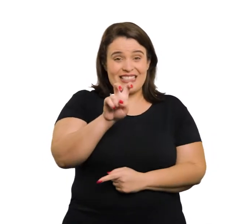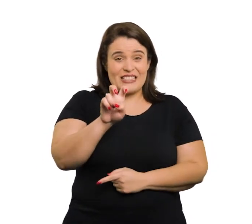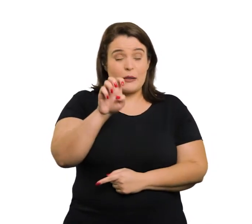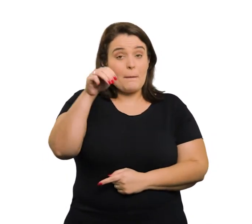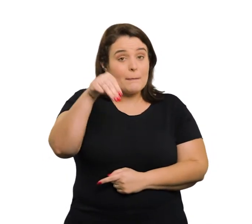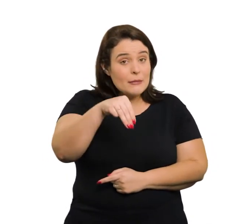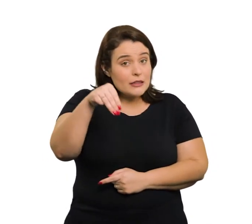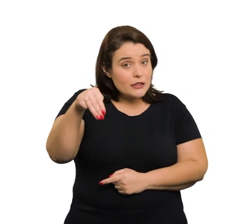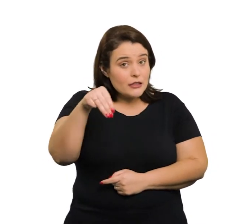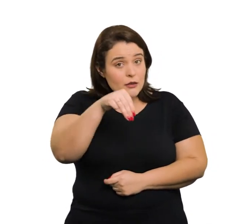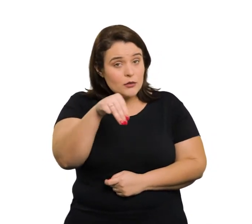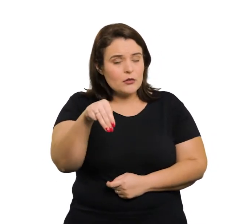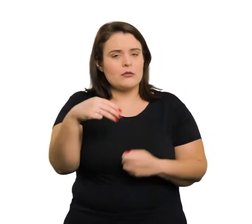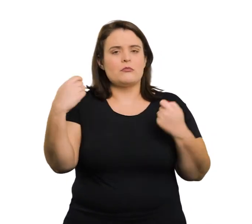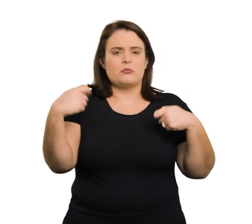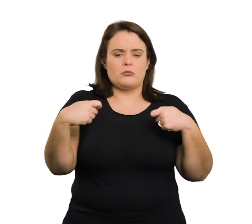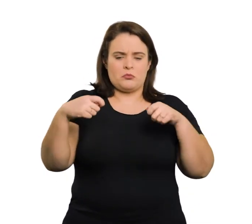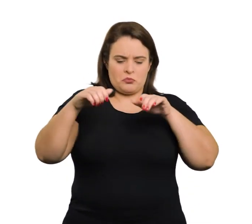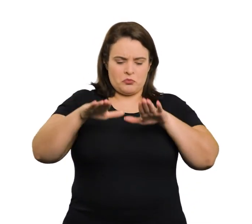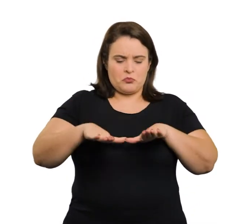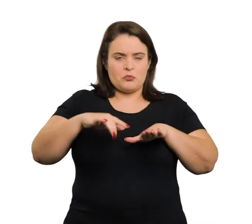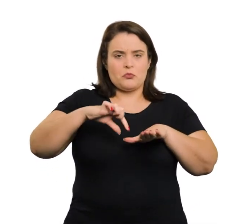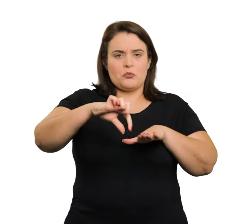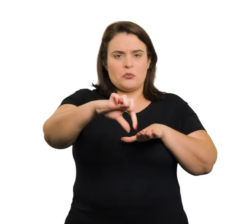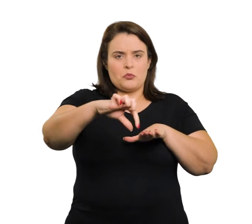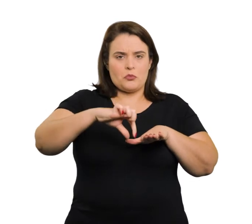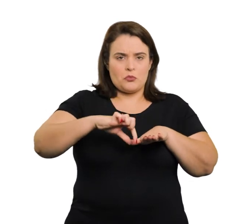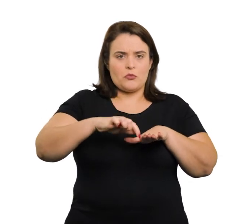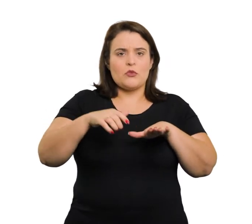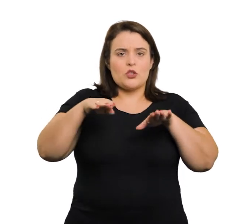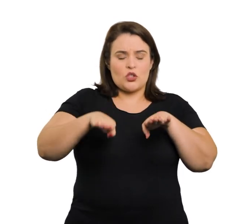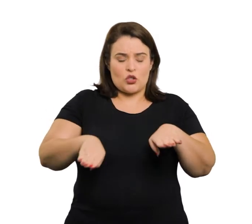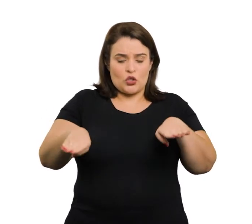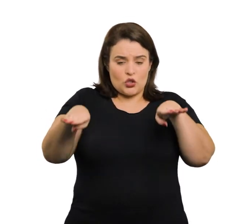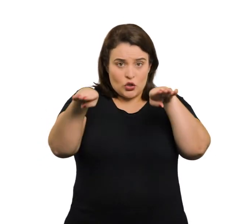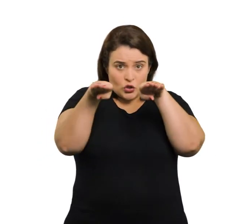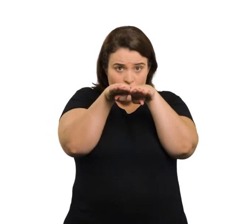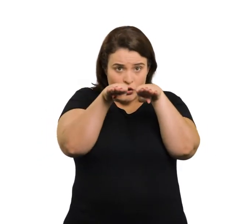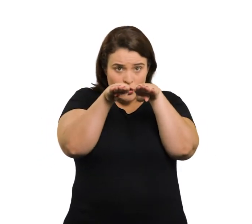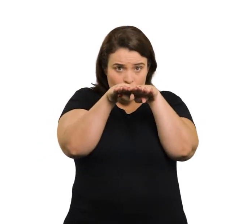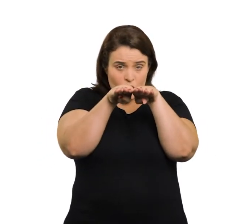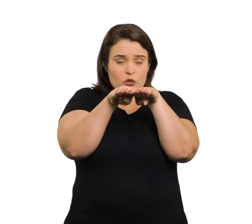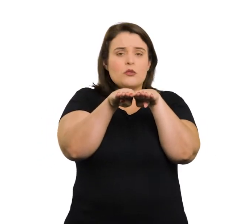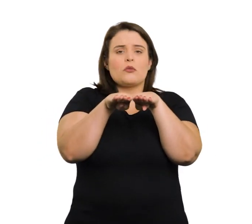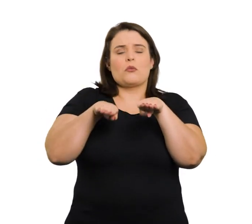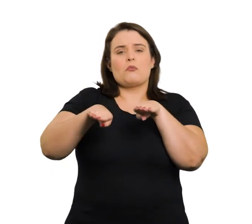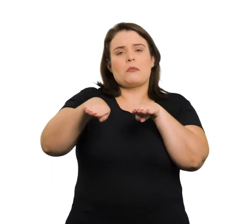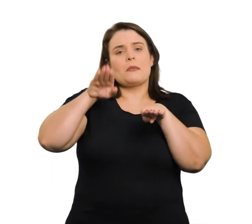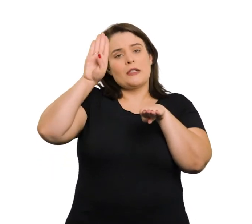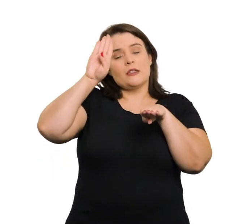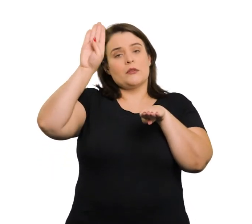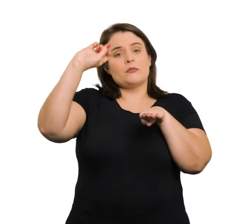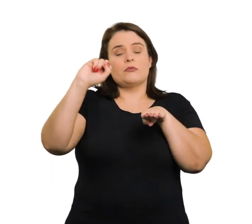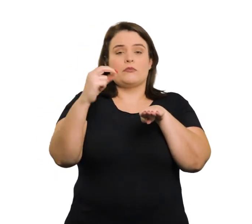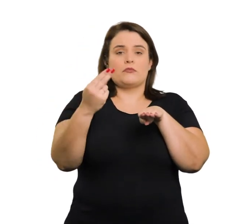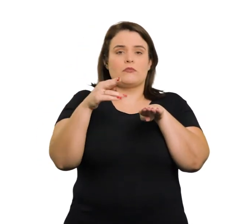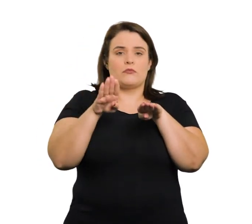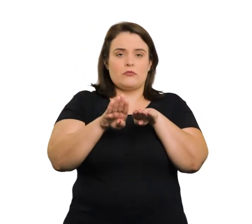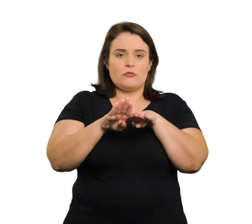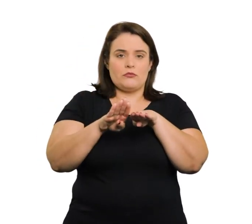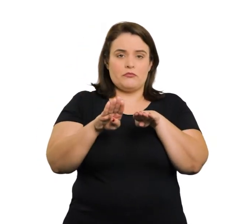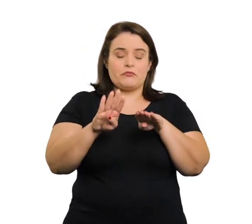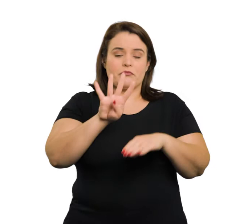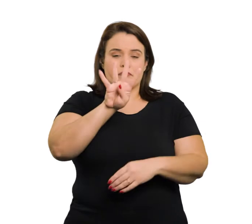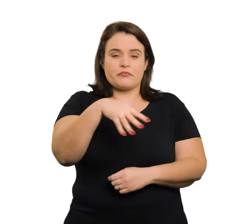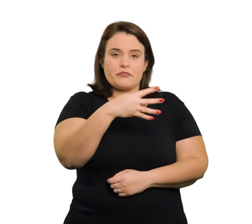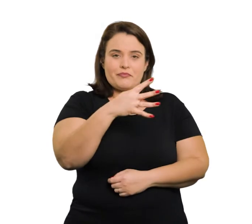15 milímetros, devem ser instalados perpendicularmente ao fluxo principal ou ter vãos de formato